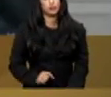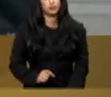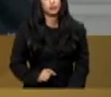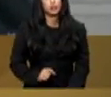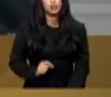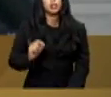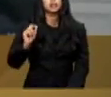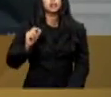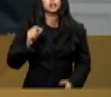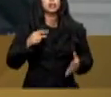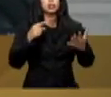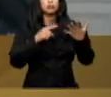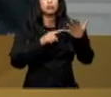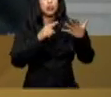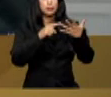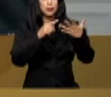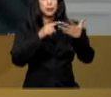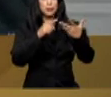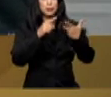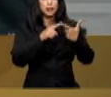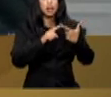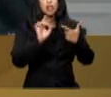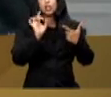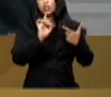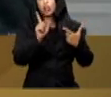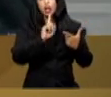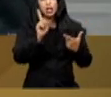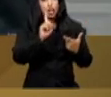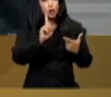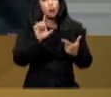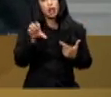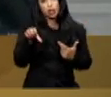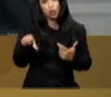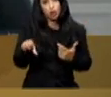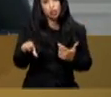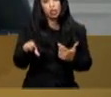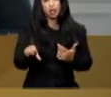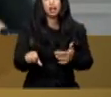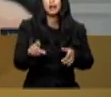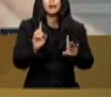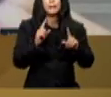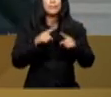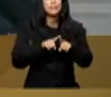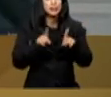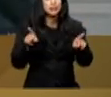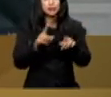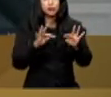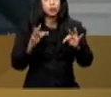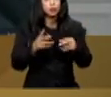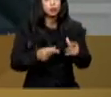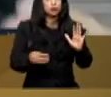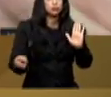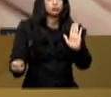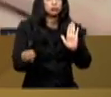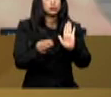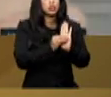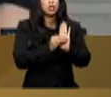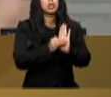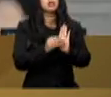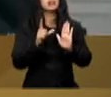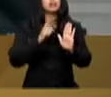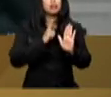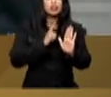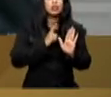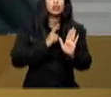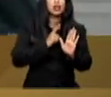essas cláusulas, salvo a cláusula nona, a legitimidade dessas cláusulas está diretamente concedida pelo